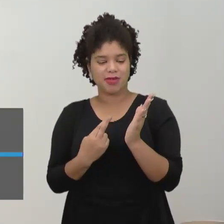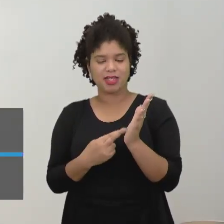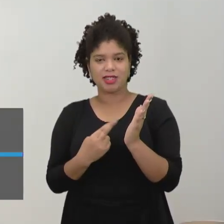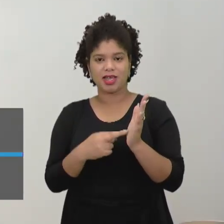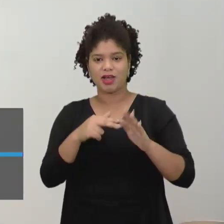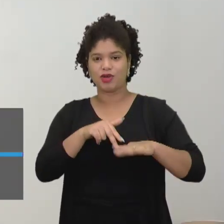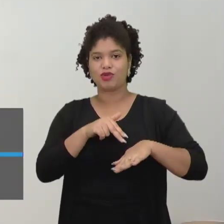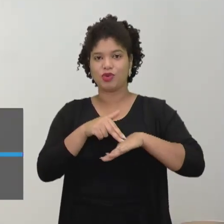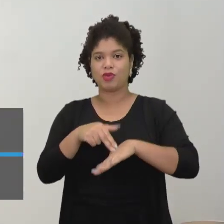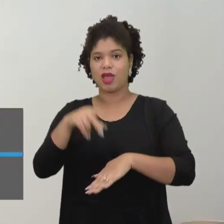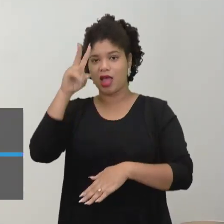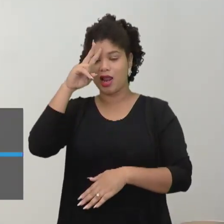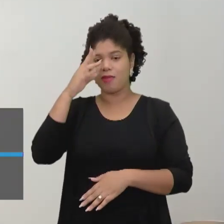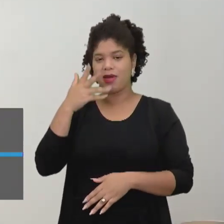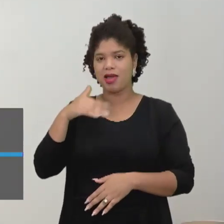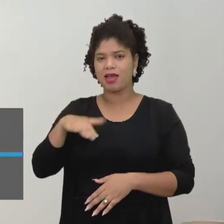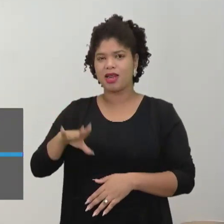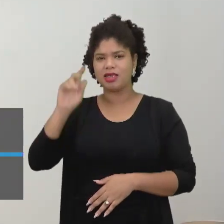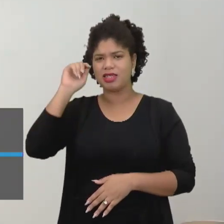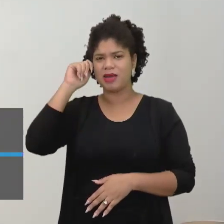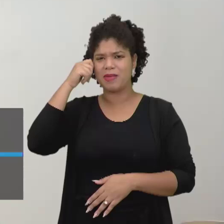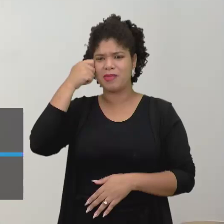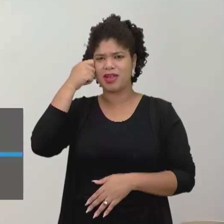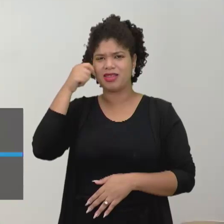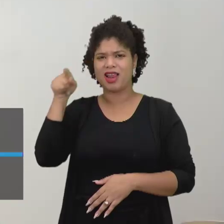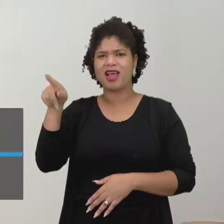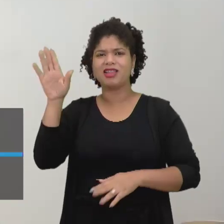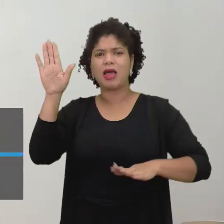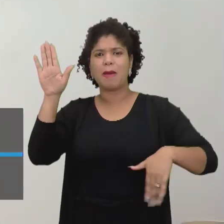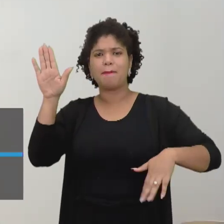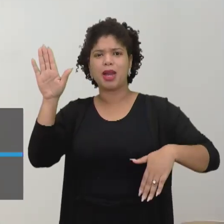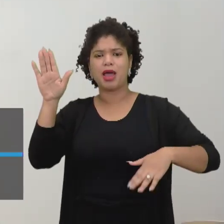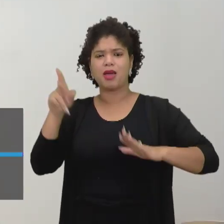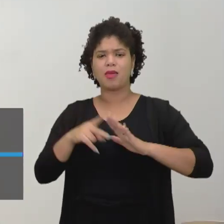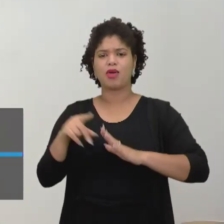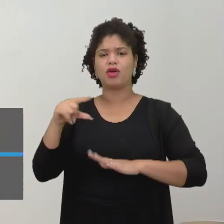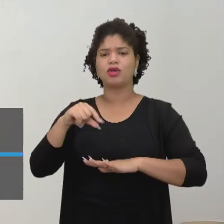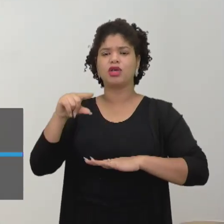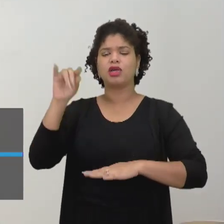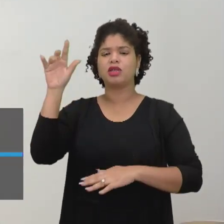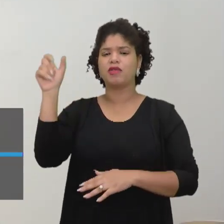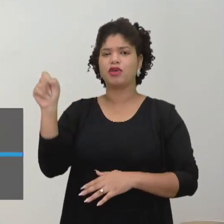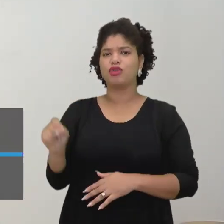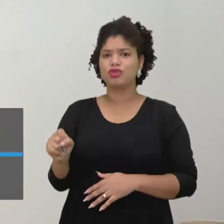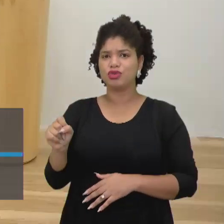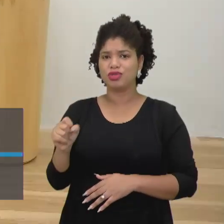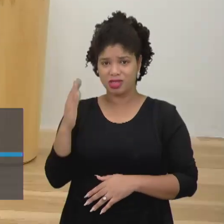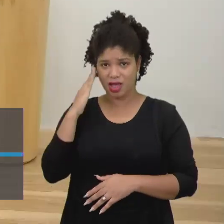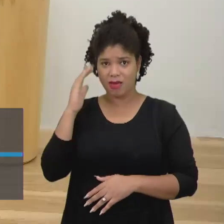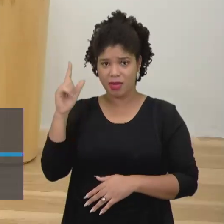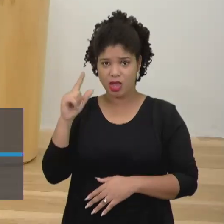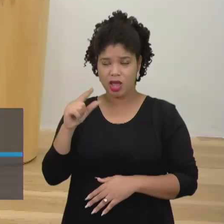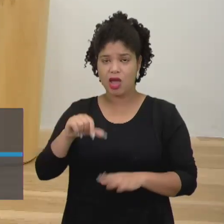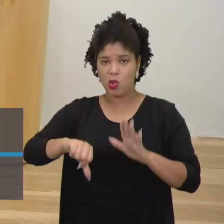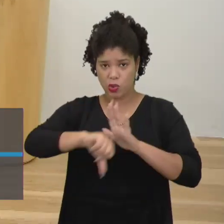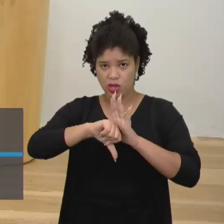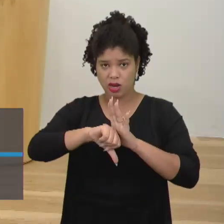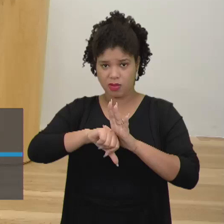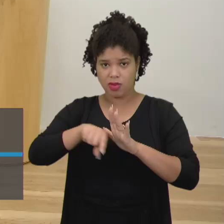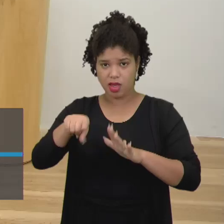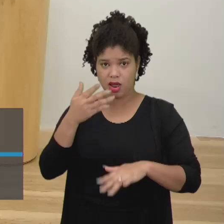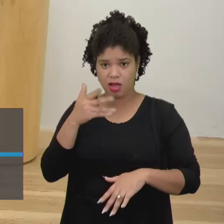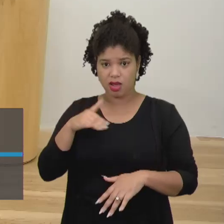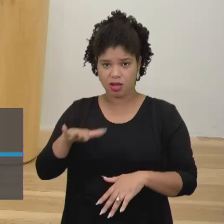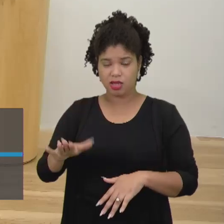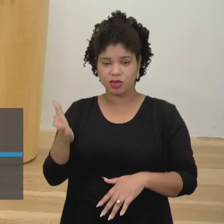uma criança preta sendo presa numa praia na África do Sul. Sabe qual foi o crime que ela cometeu na época? O crime que